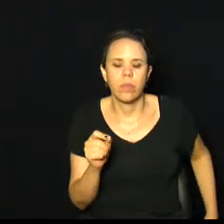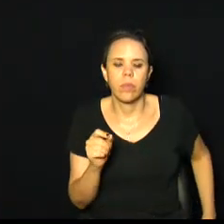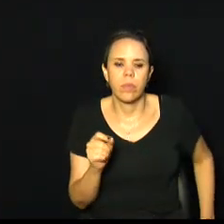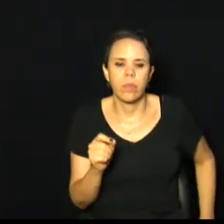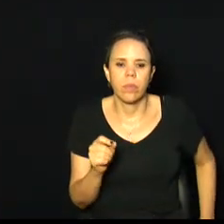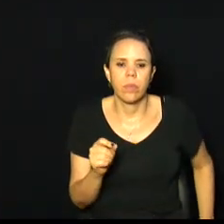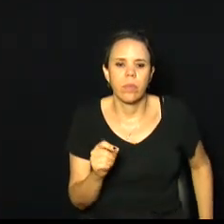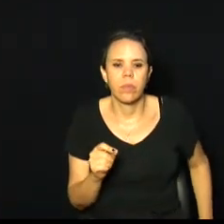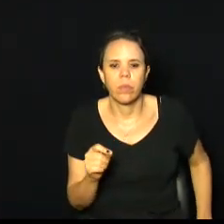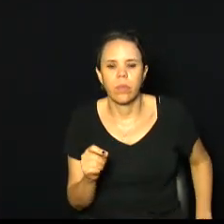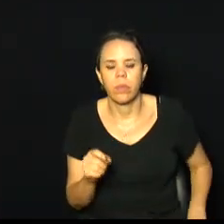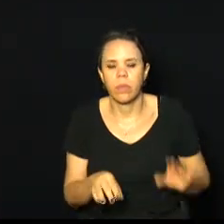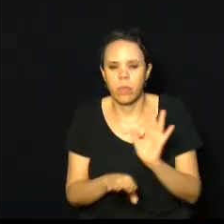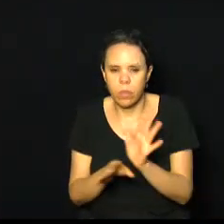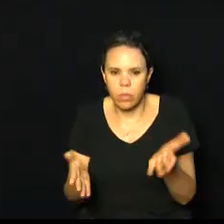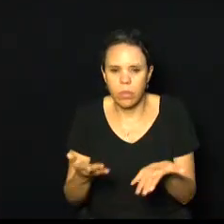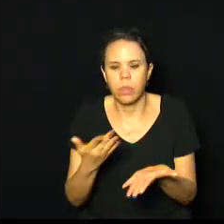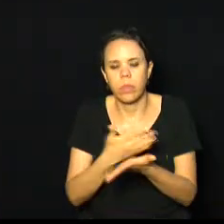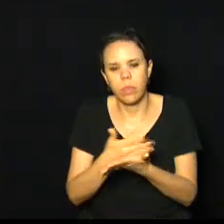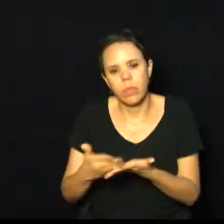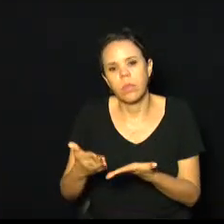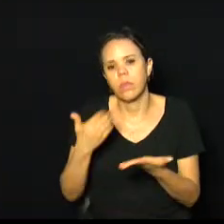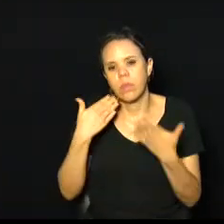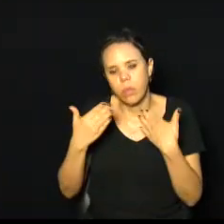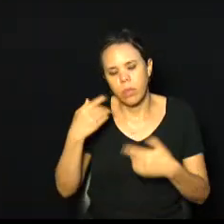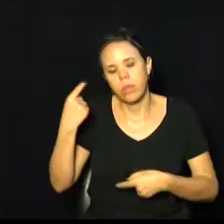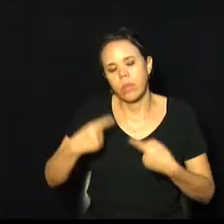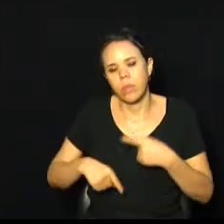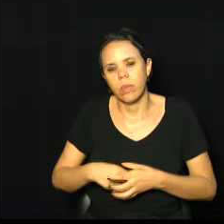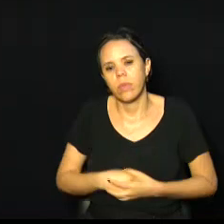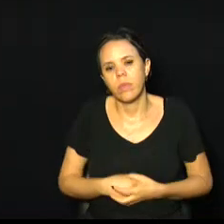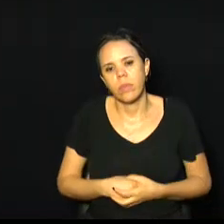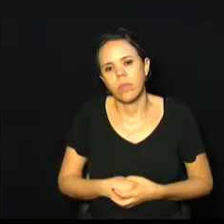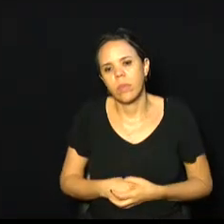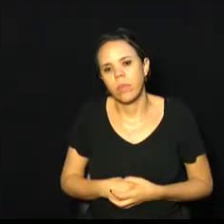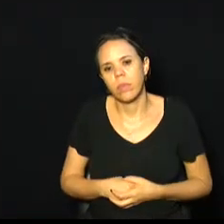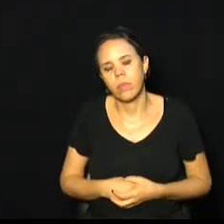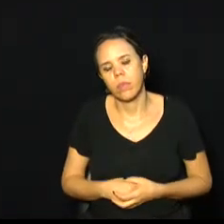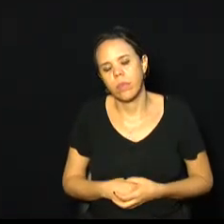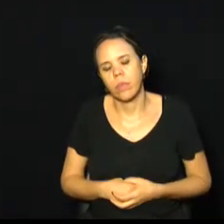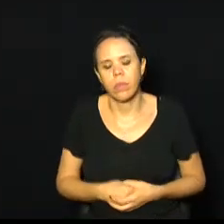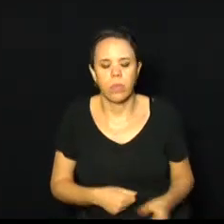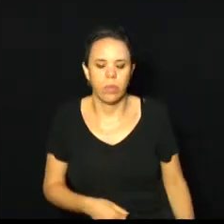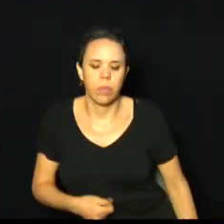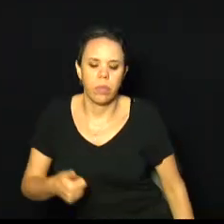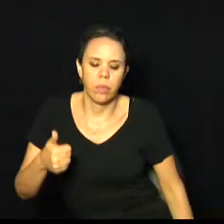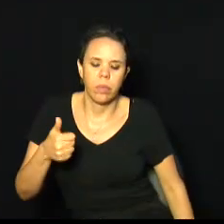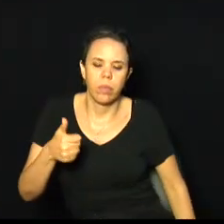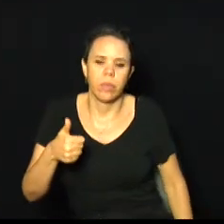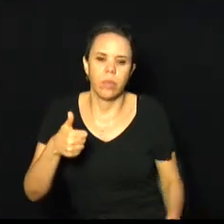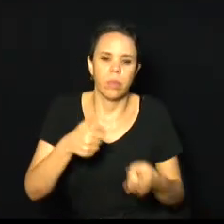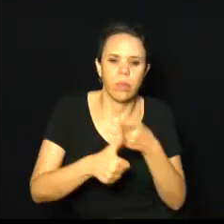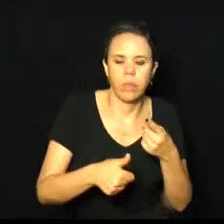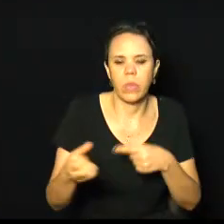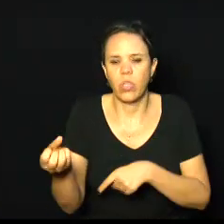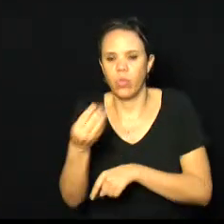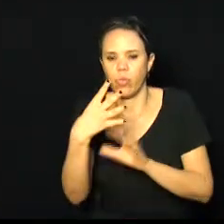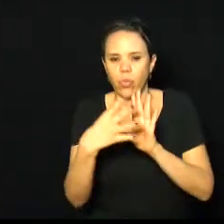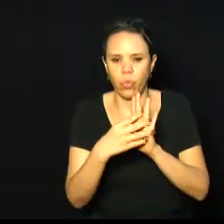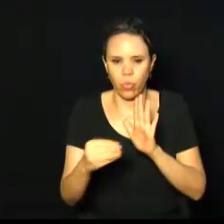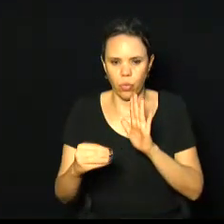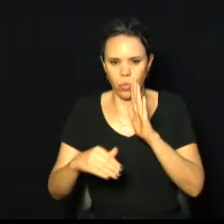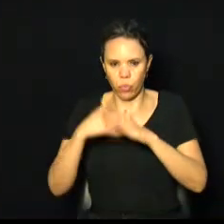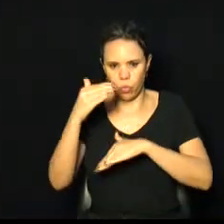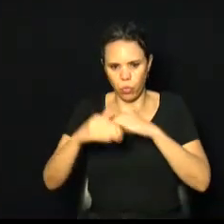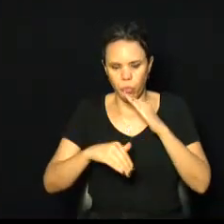uma contribuição para a gente começar uma discussão. Né? Essa discussão. Primeiro, um novo modelo de desenvolvimento